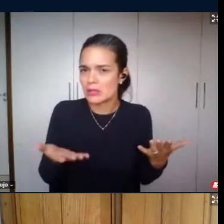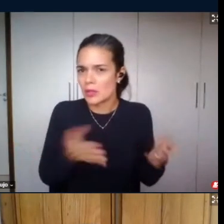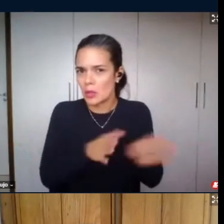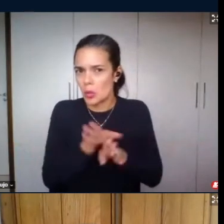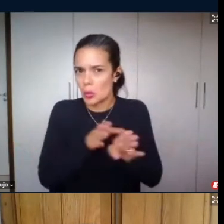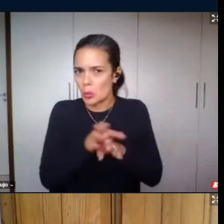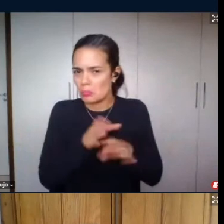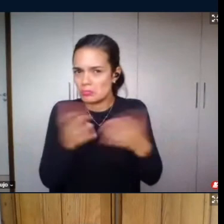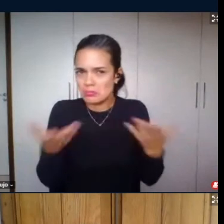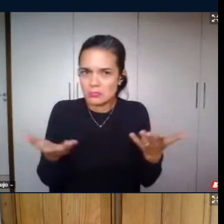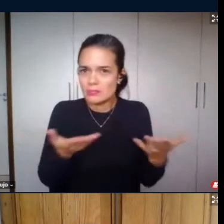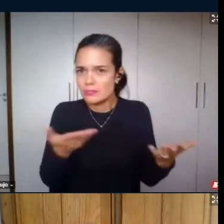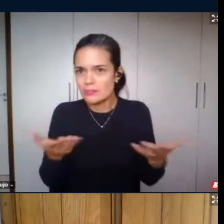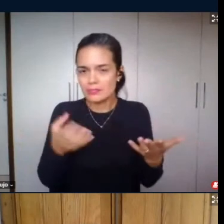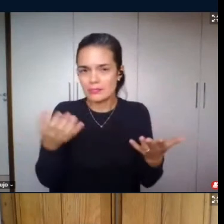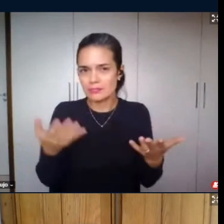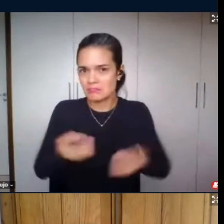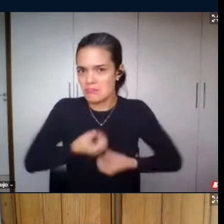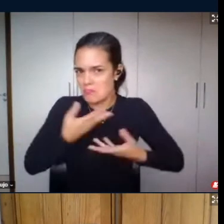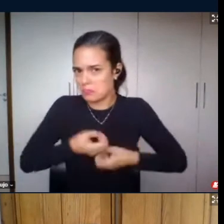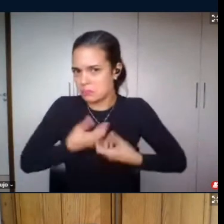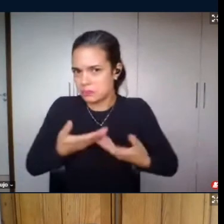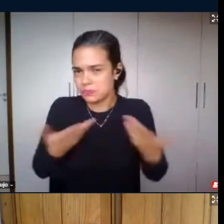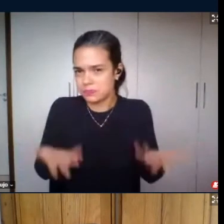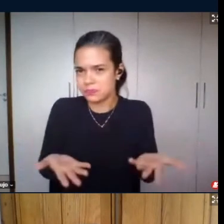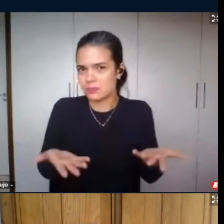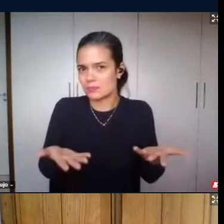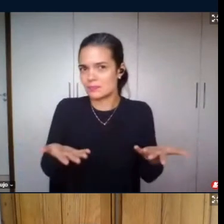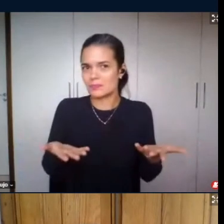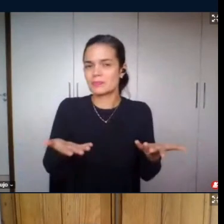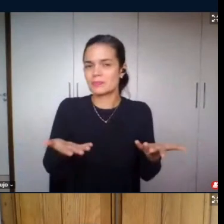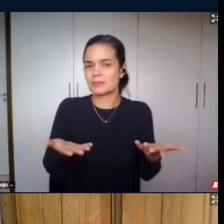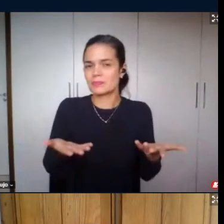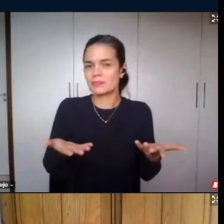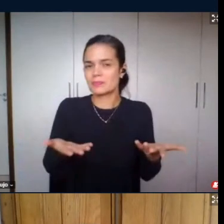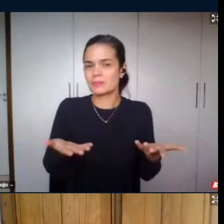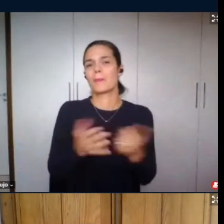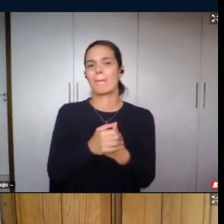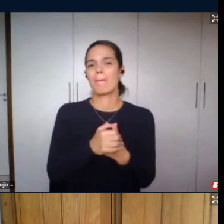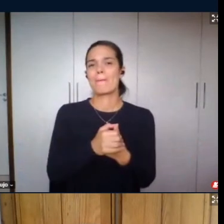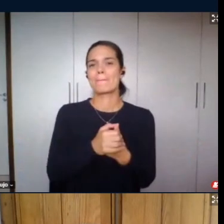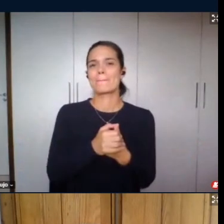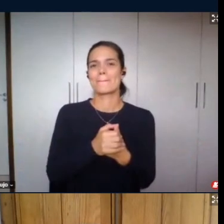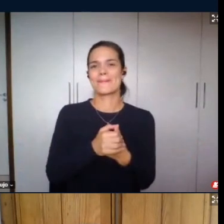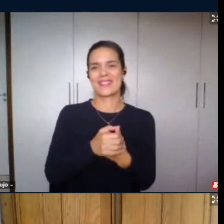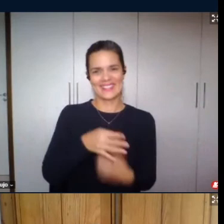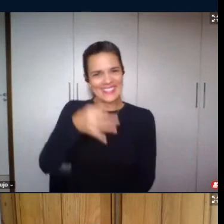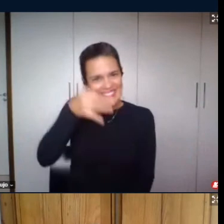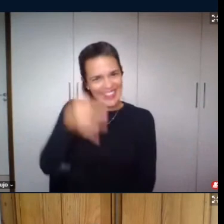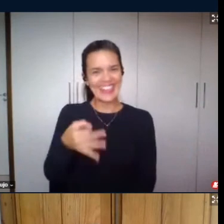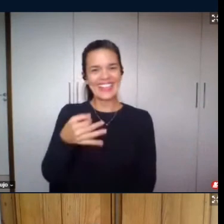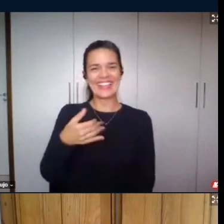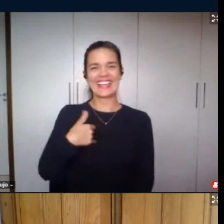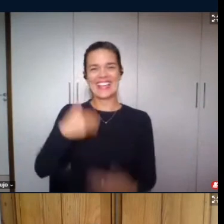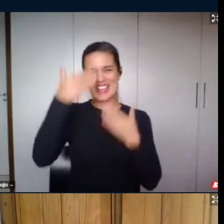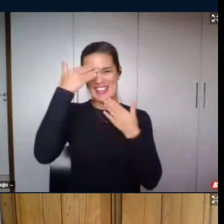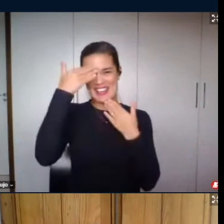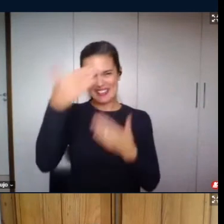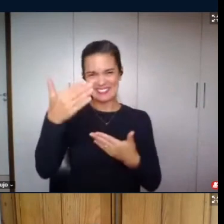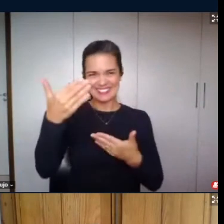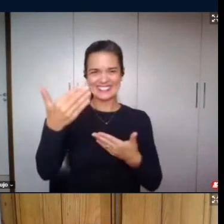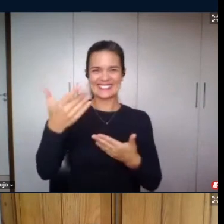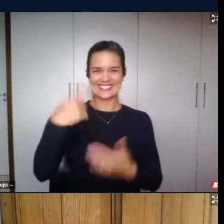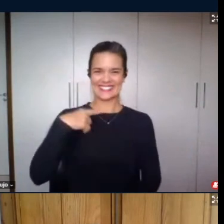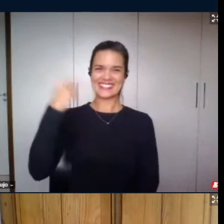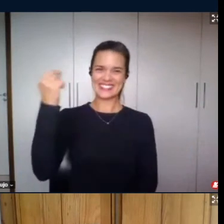quer manifestar o seu pensamento com relação ao trabalho de Alex? Com certeza, eu agradeço a deferência,